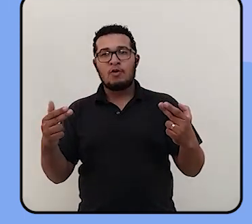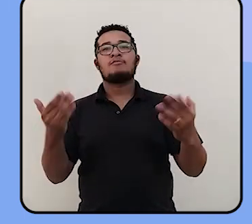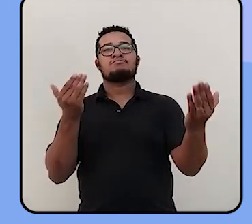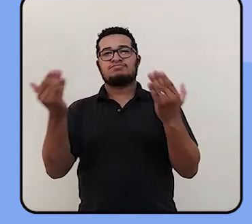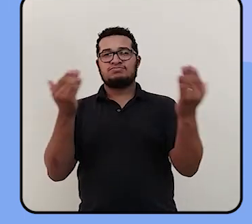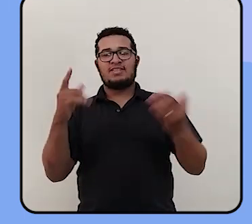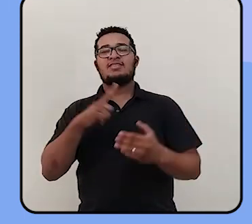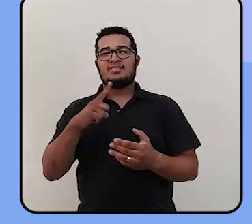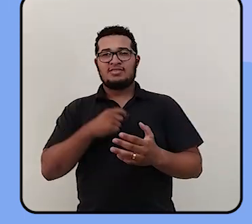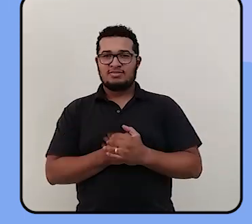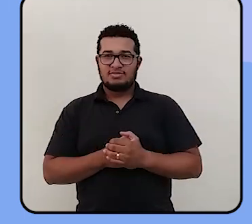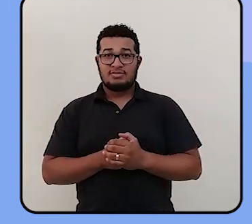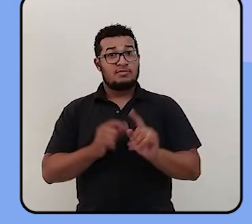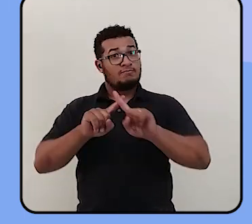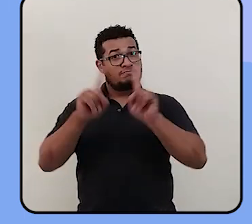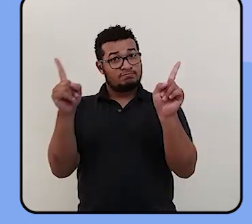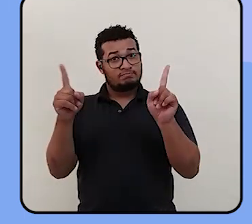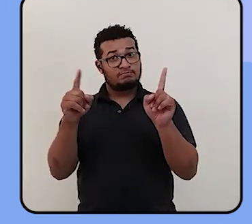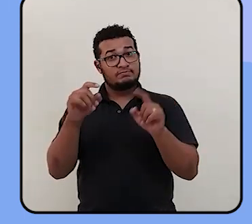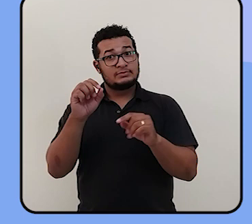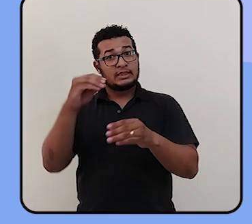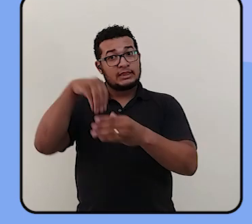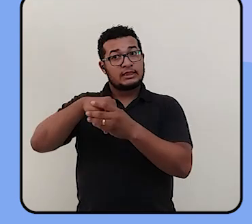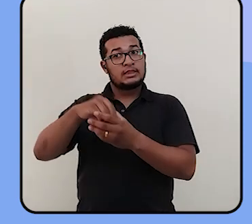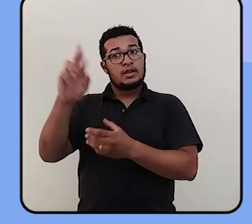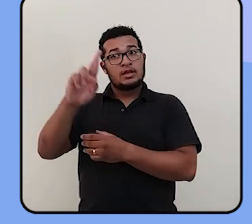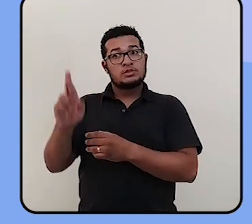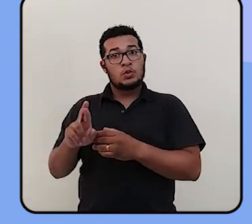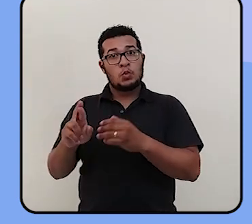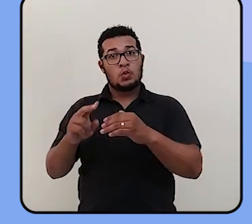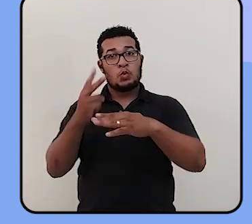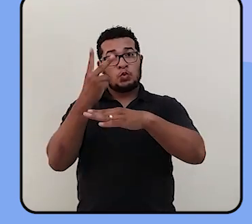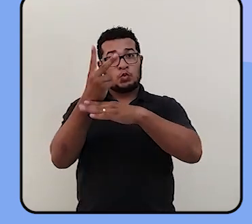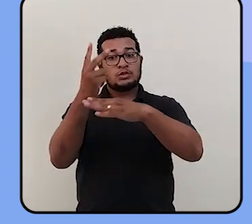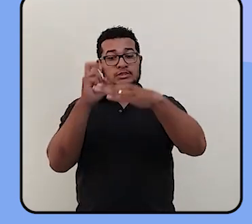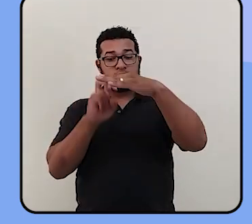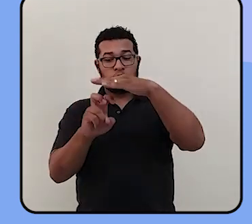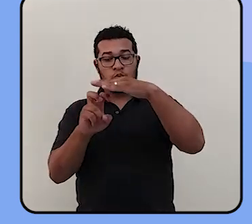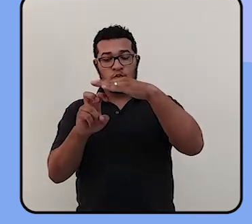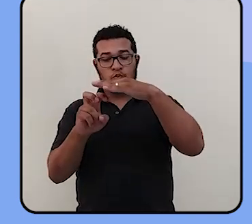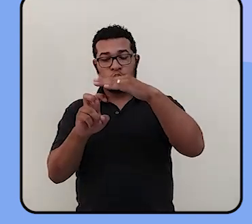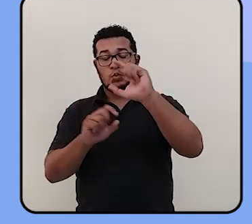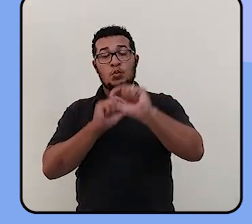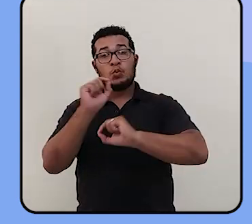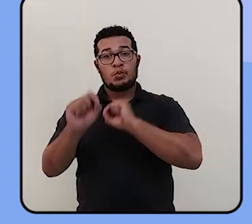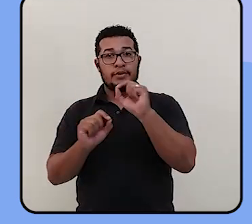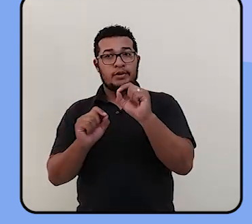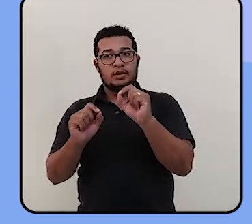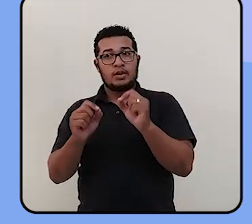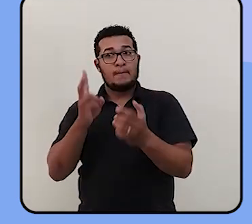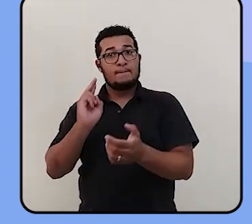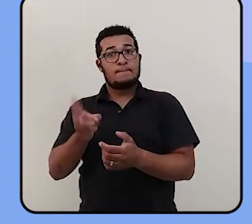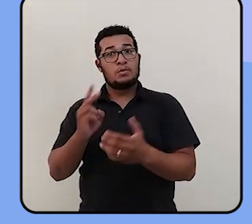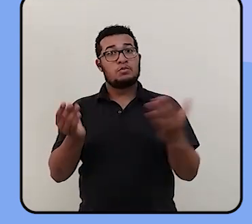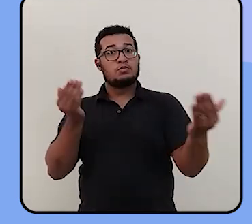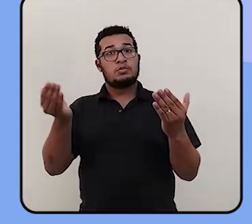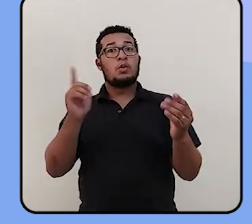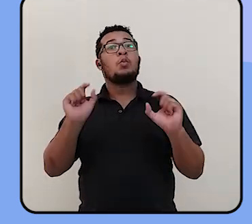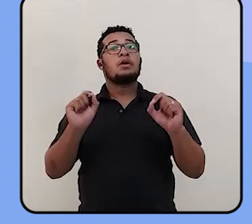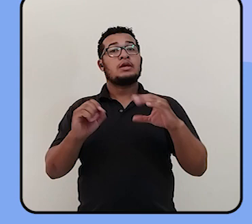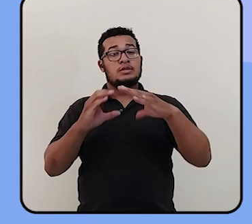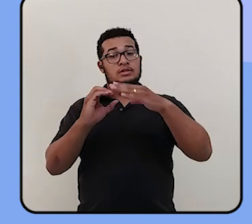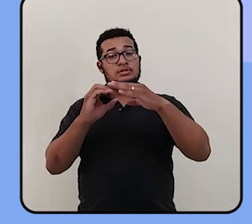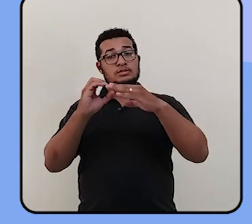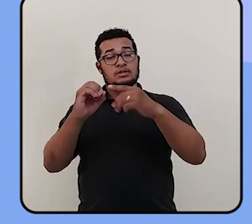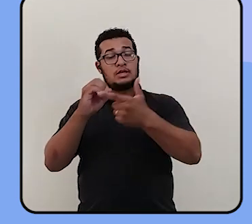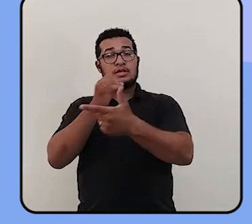tem proporção. Agora, se liga nesse caso. Na razão 2 para 5, a constante de proporcionalidade